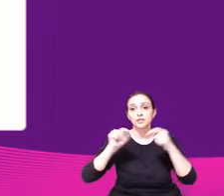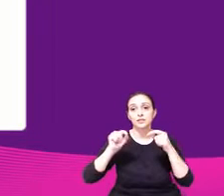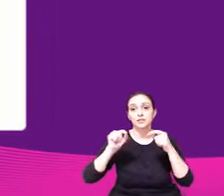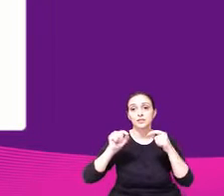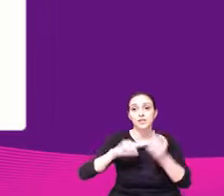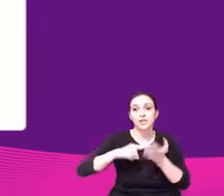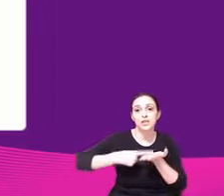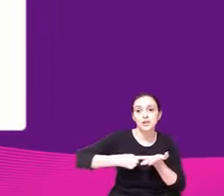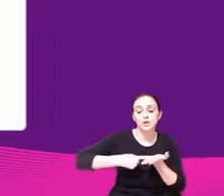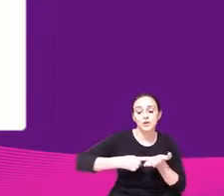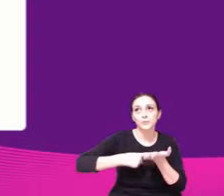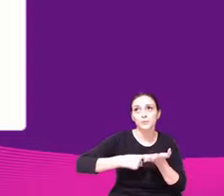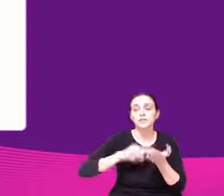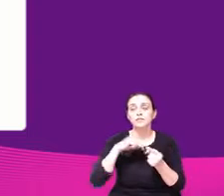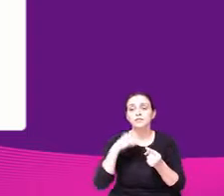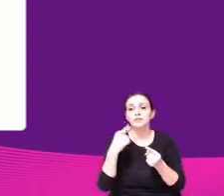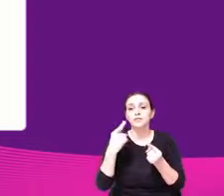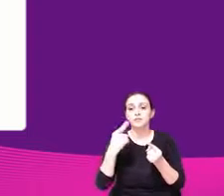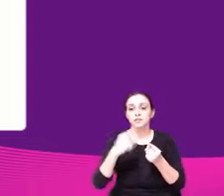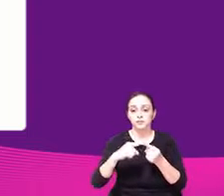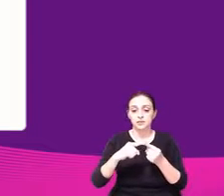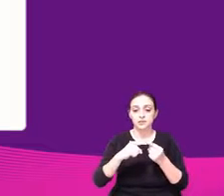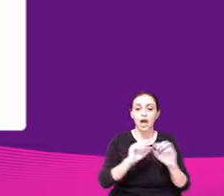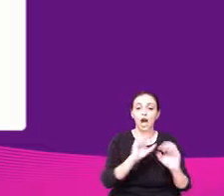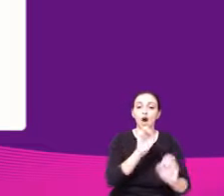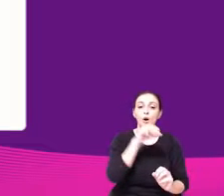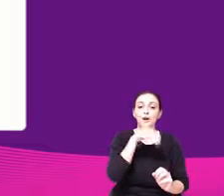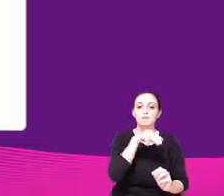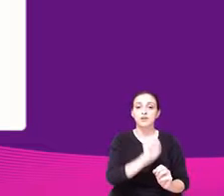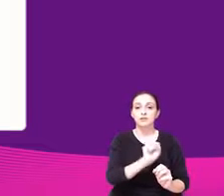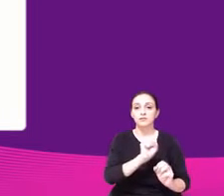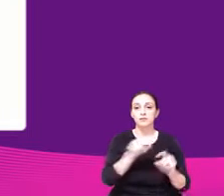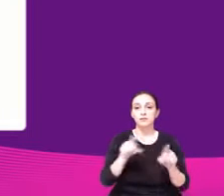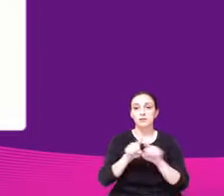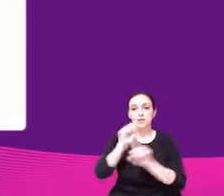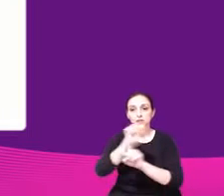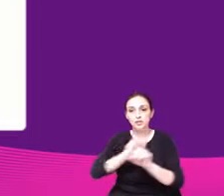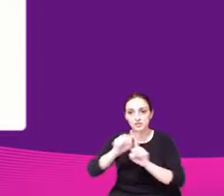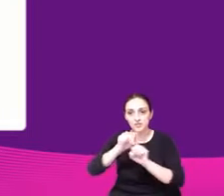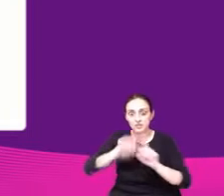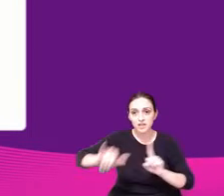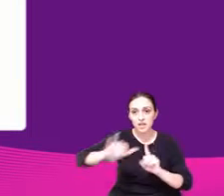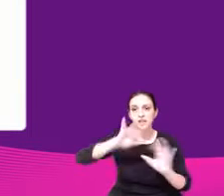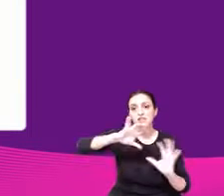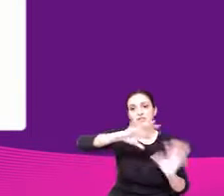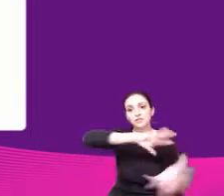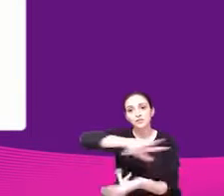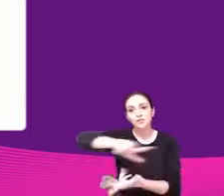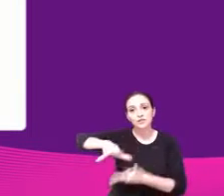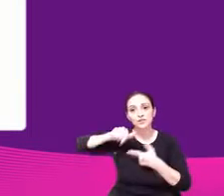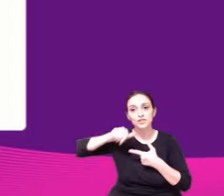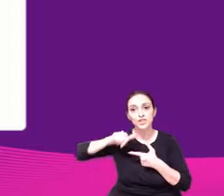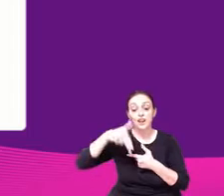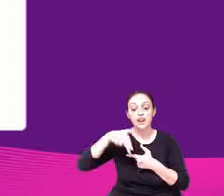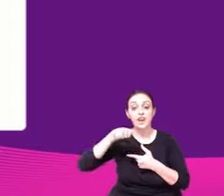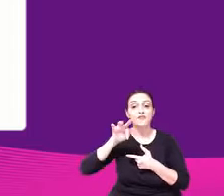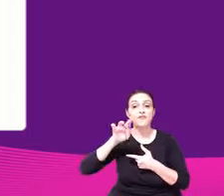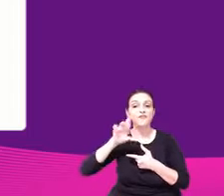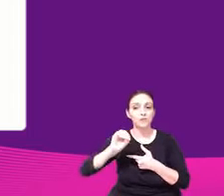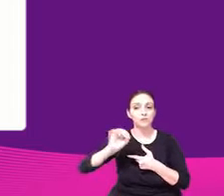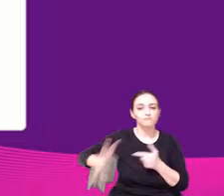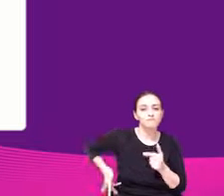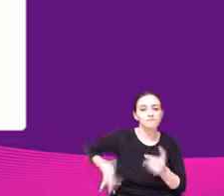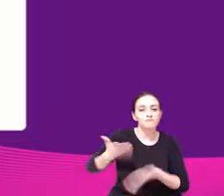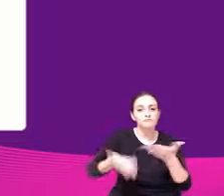combinada entre a Organização Mundial de Saúde e a Sociedade Internacional de Nefrologia. E vou terminar um pouco sobre